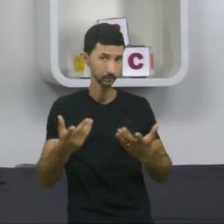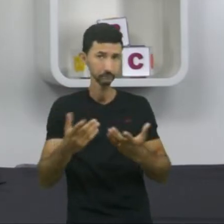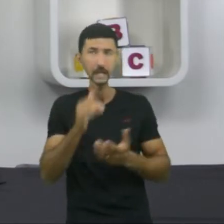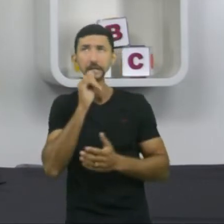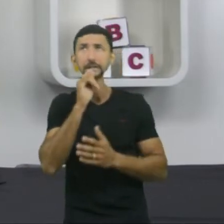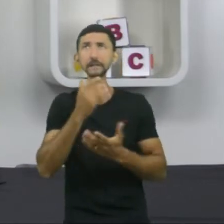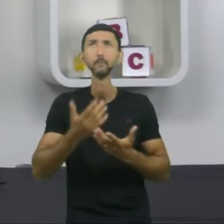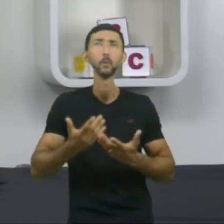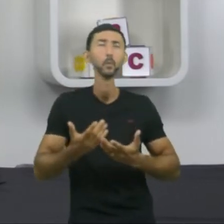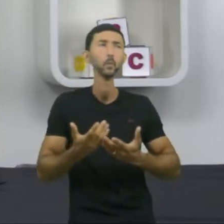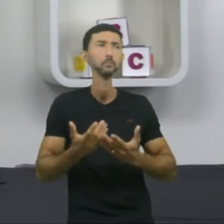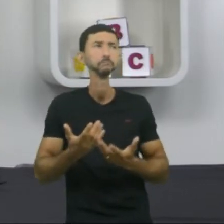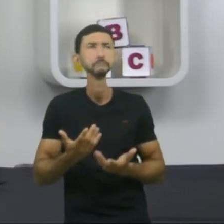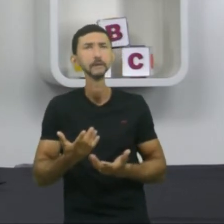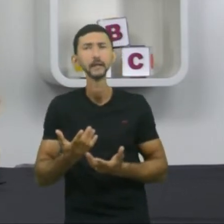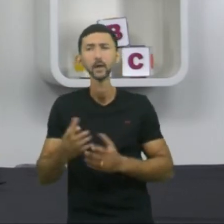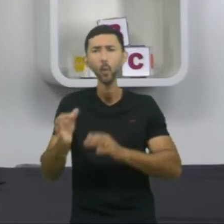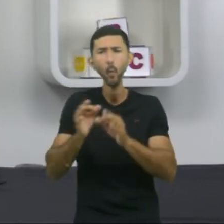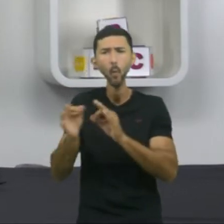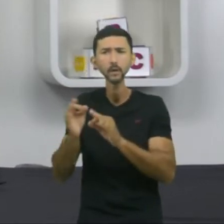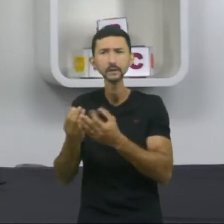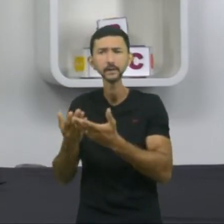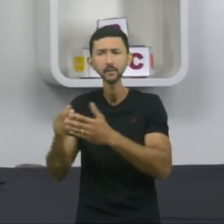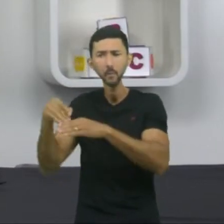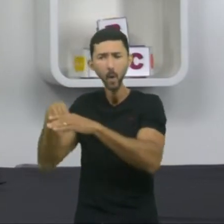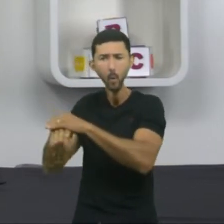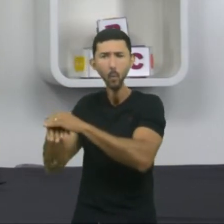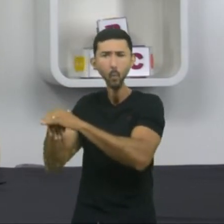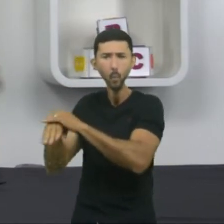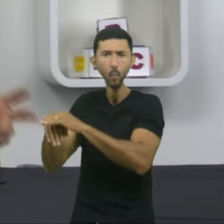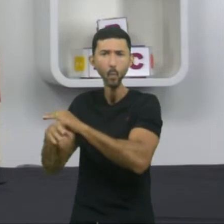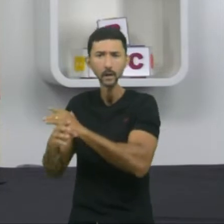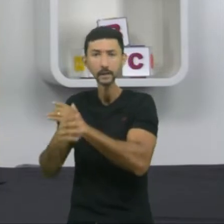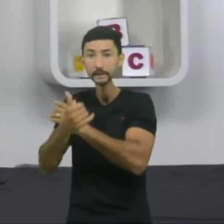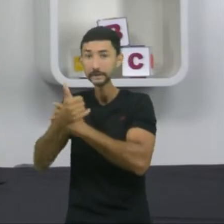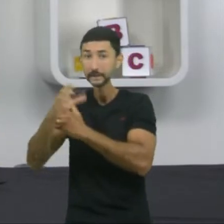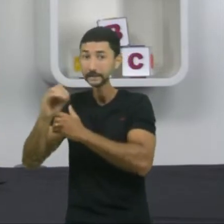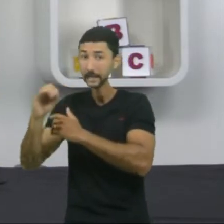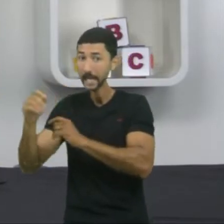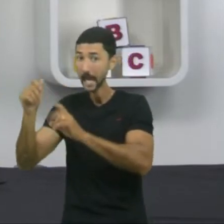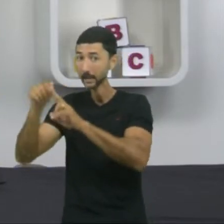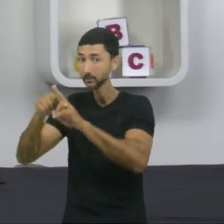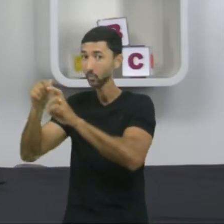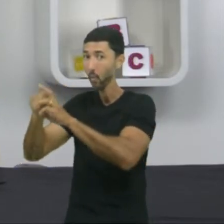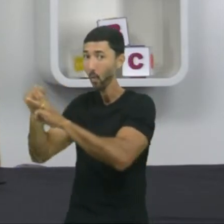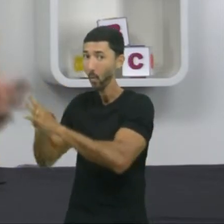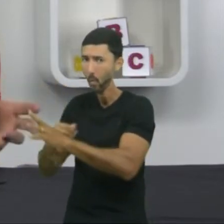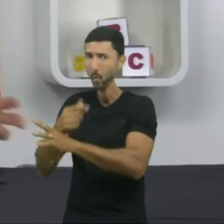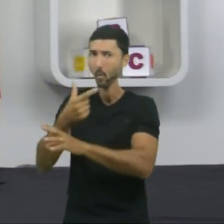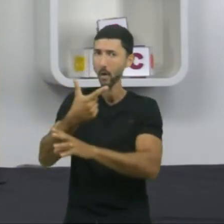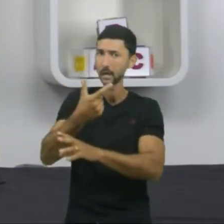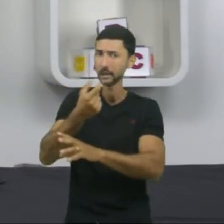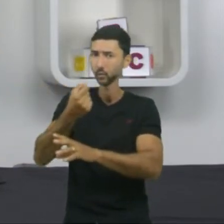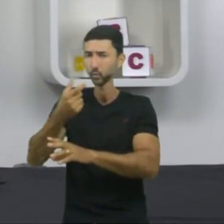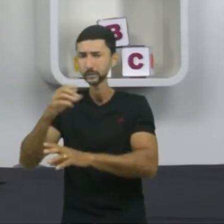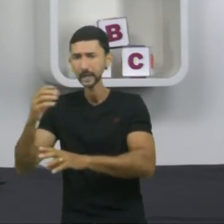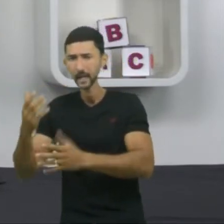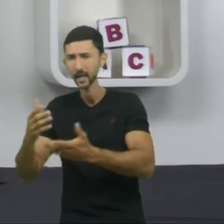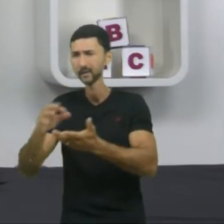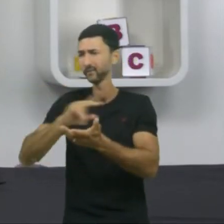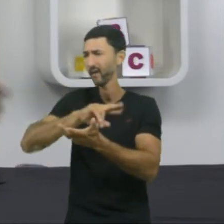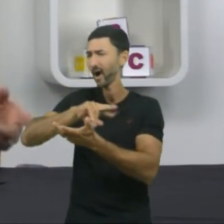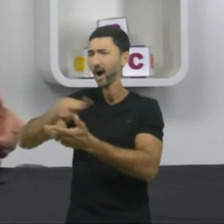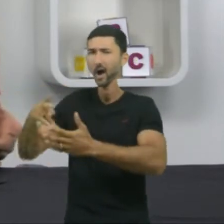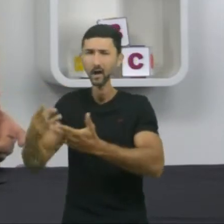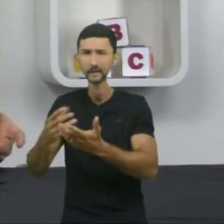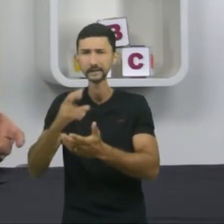Ah, eu estou me organizando para depositar R$100 por mês, 200, 50, 40.